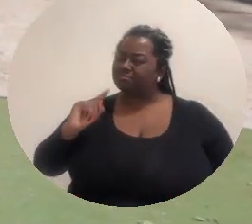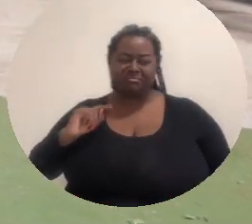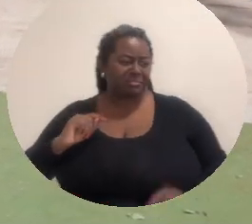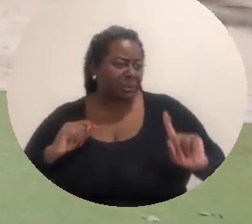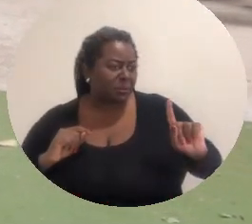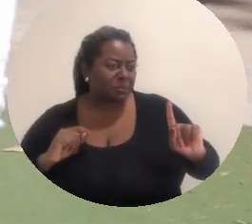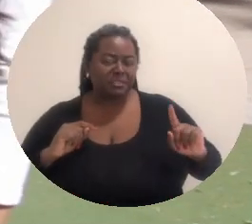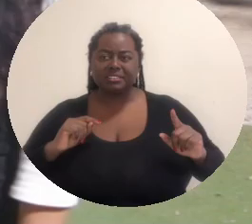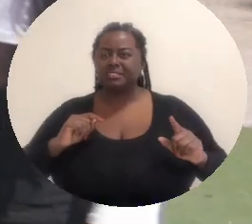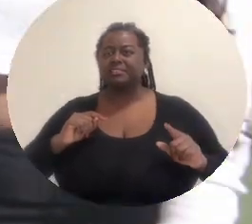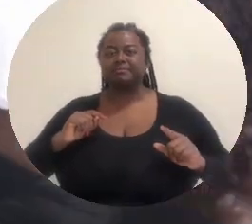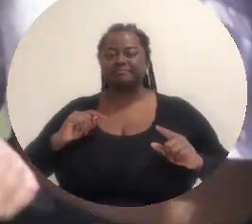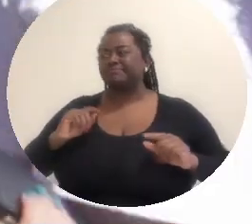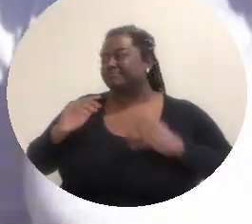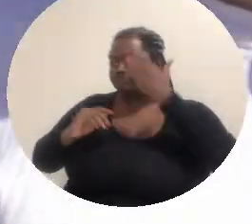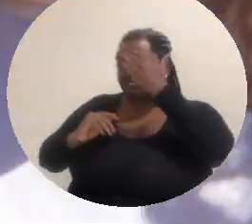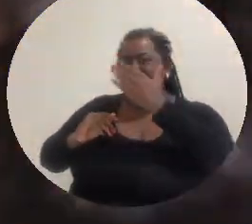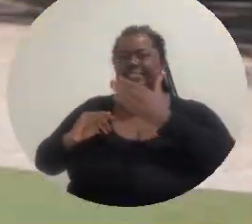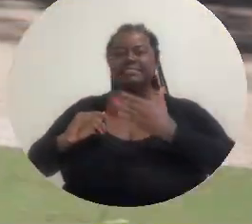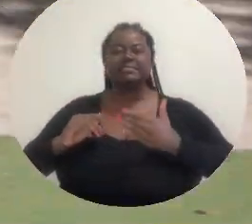Não? Não. Vou ligar.